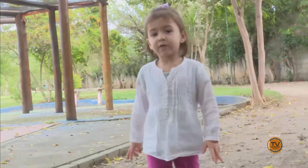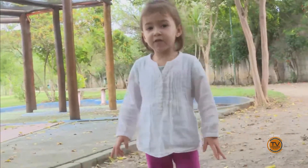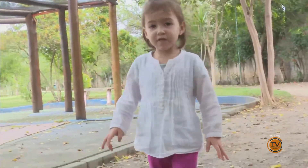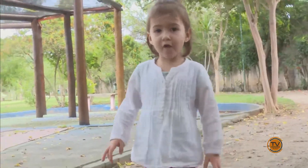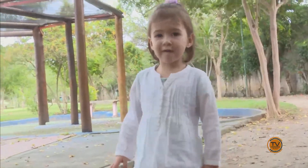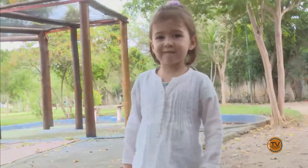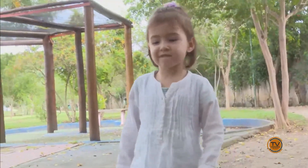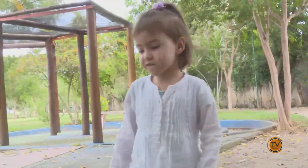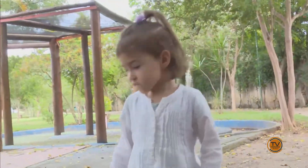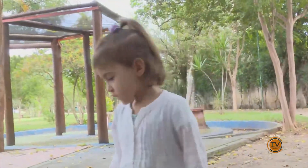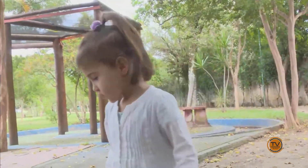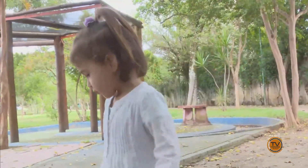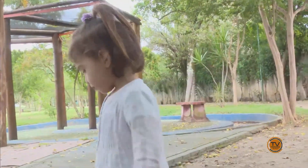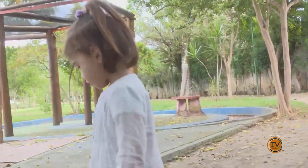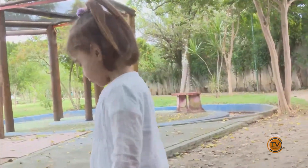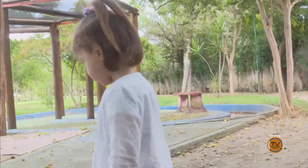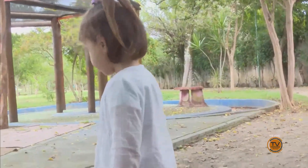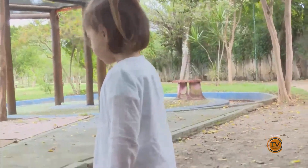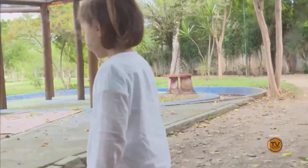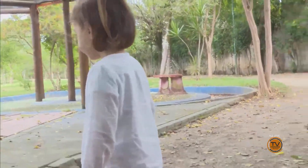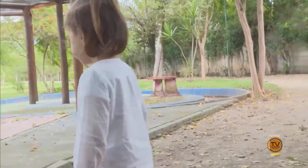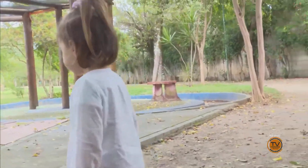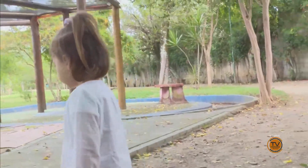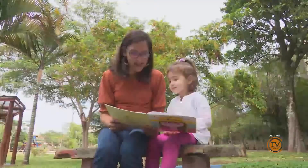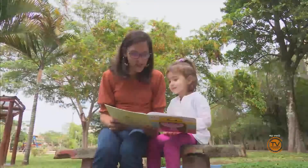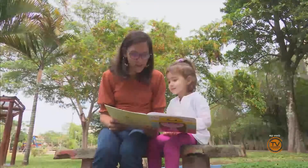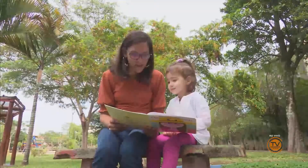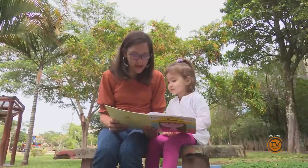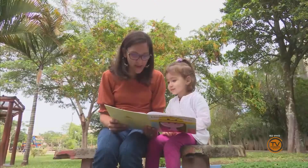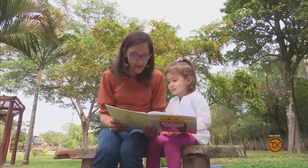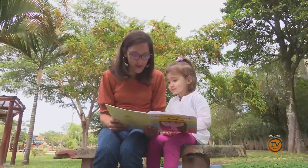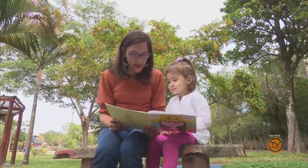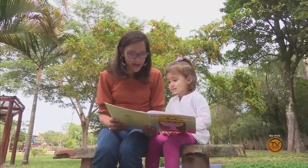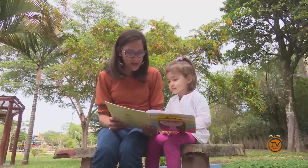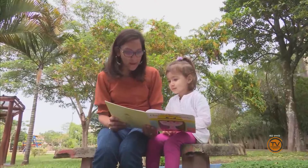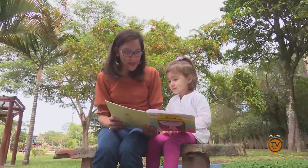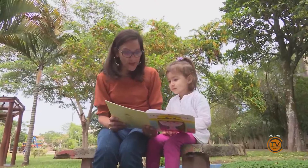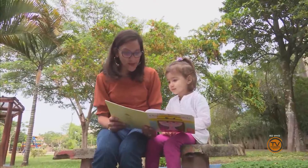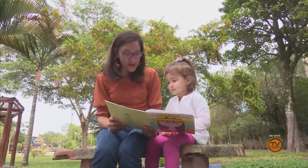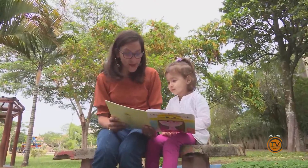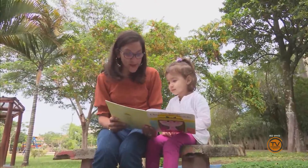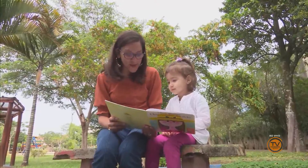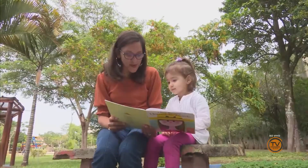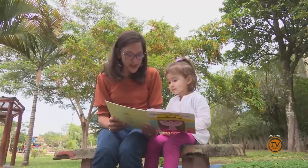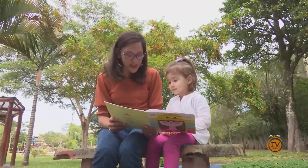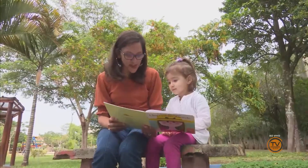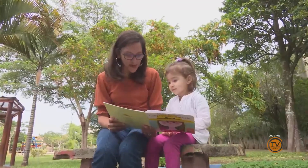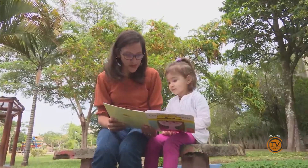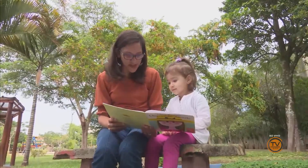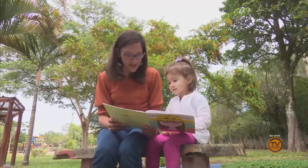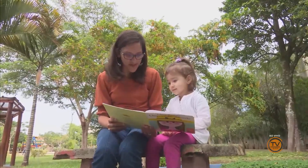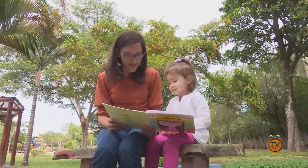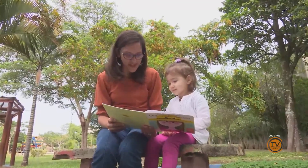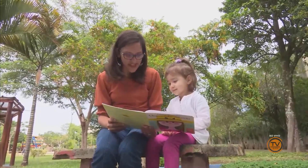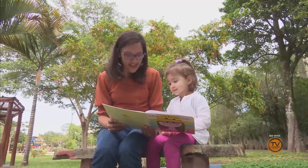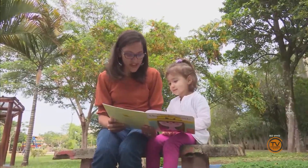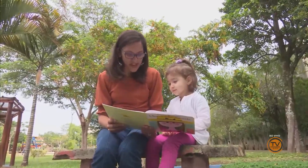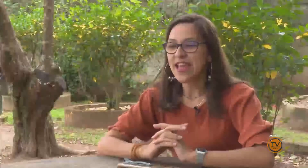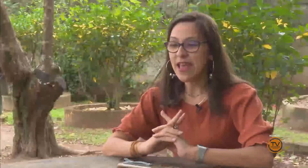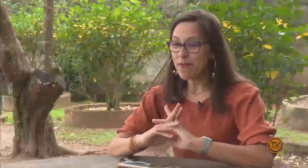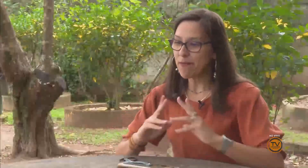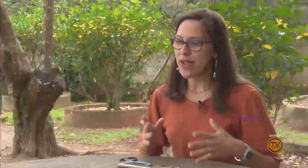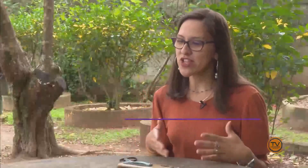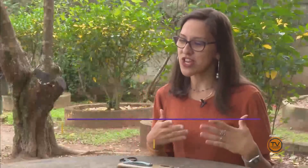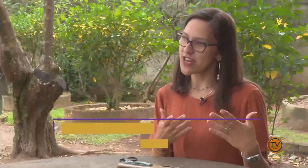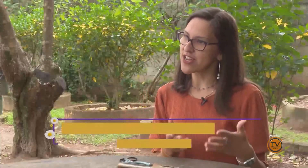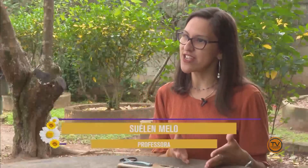aguçou percepções sobre aprendizado e ensinamento. Assim, junto com a própria Clarice, nasceu uma nova professora.